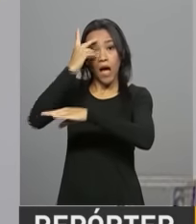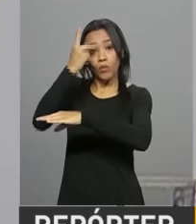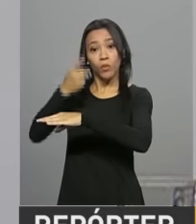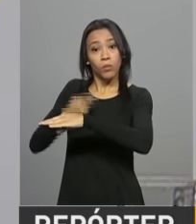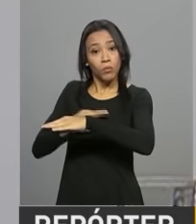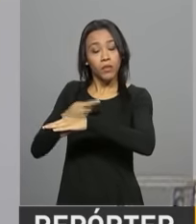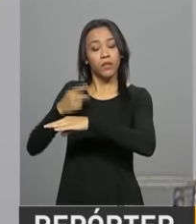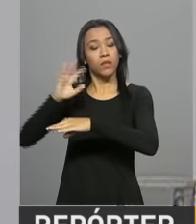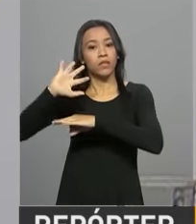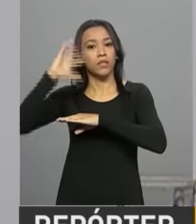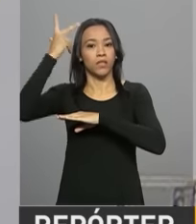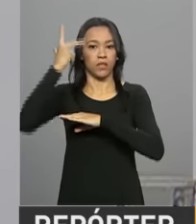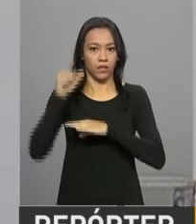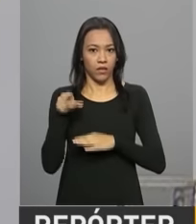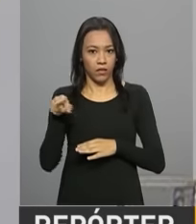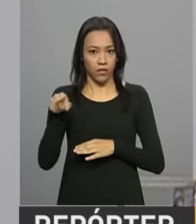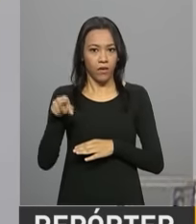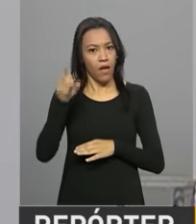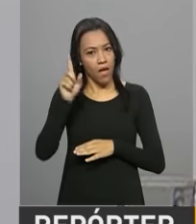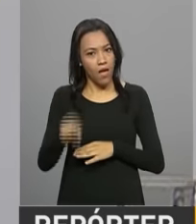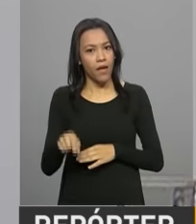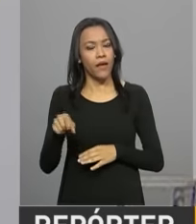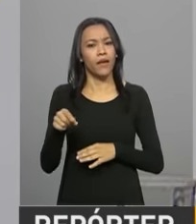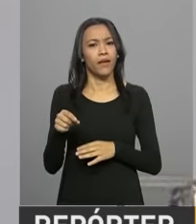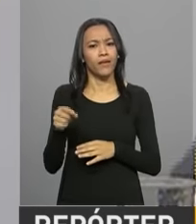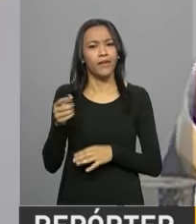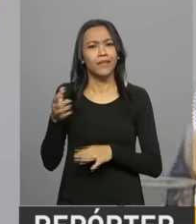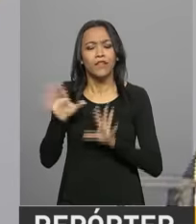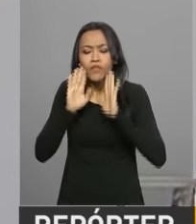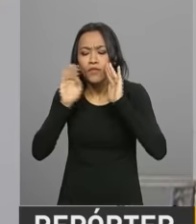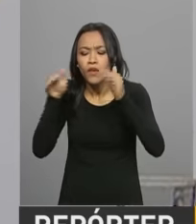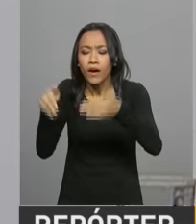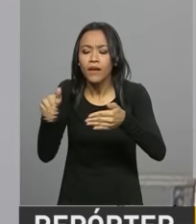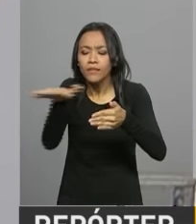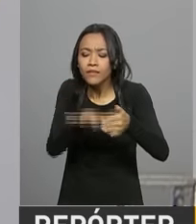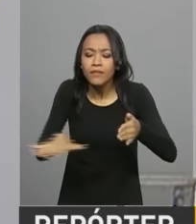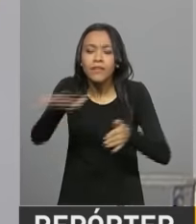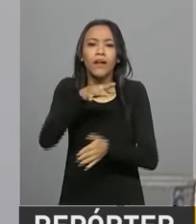prevaleceu em termos práticos e operacionais